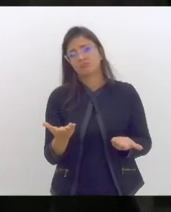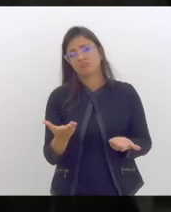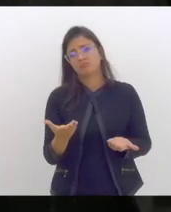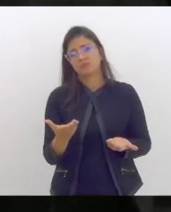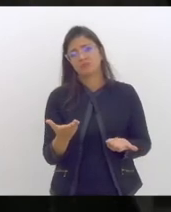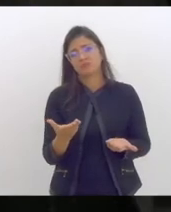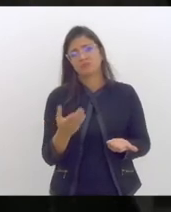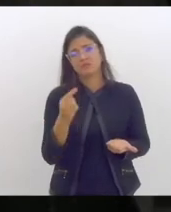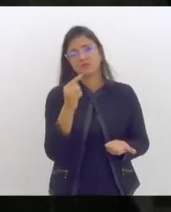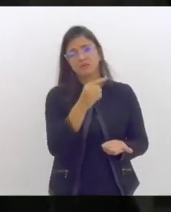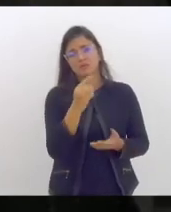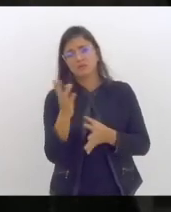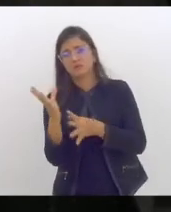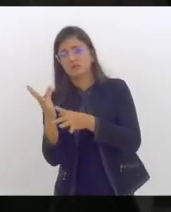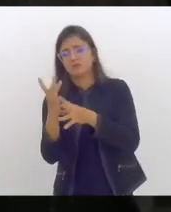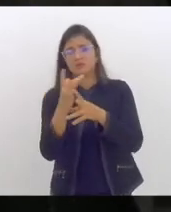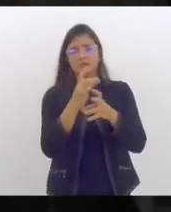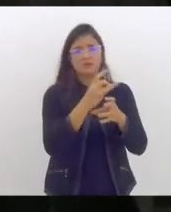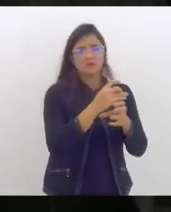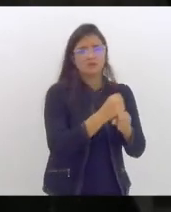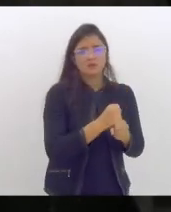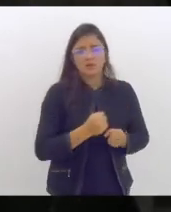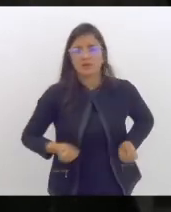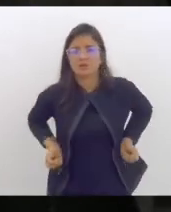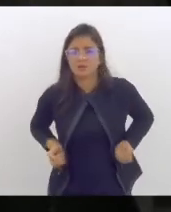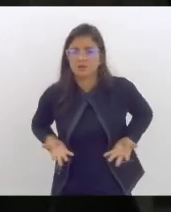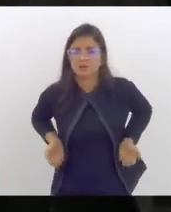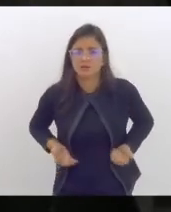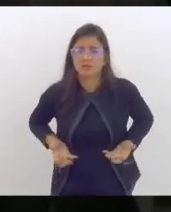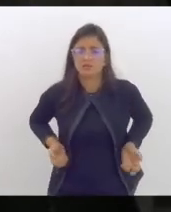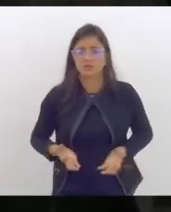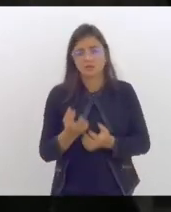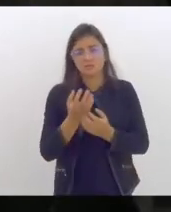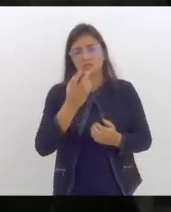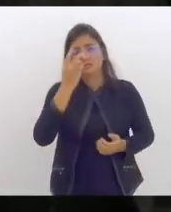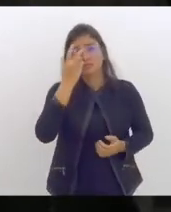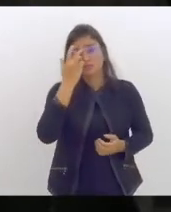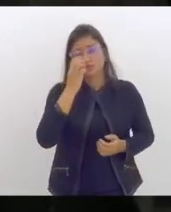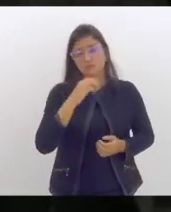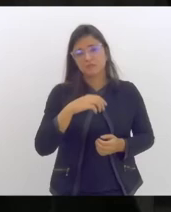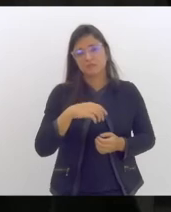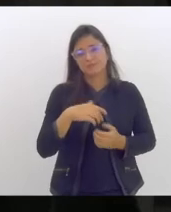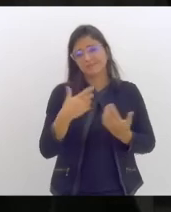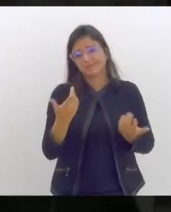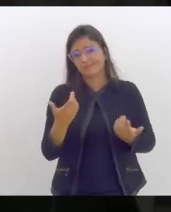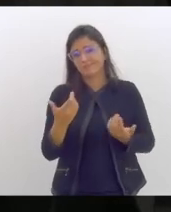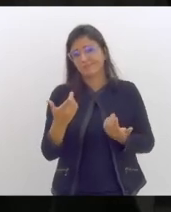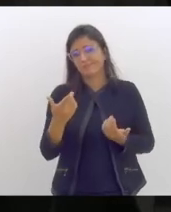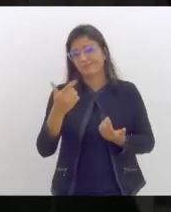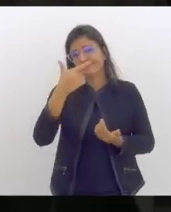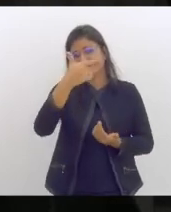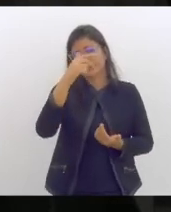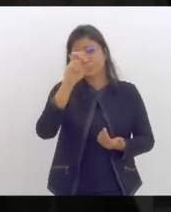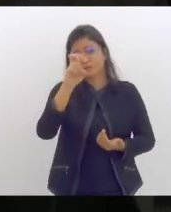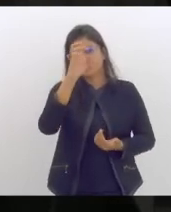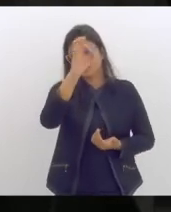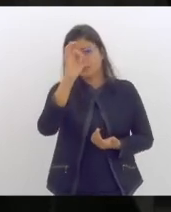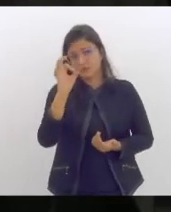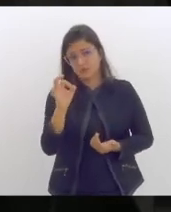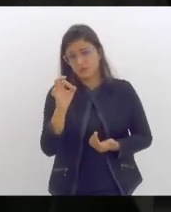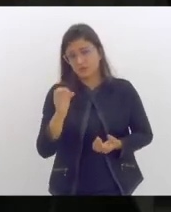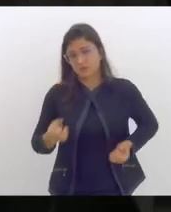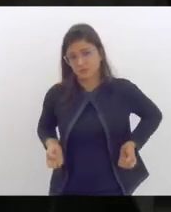que se somarão às despesas de pessoal e outras para justificar os 25% de